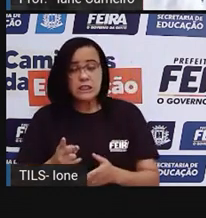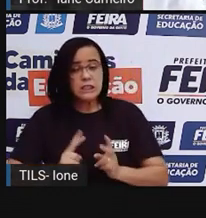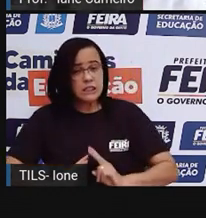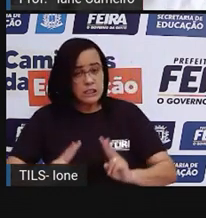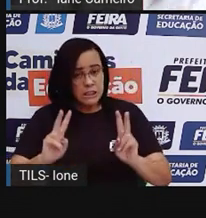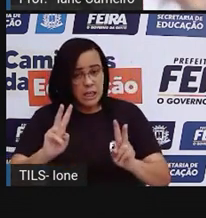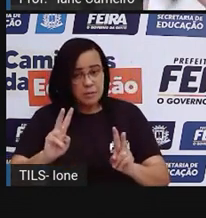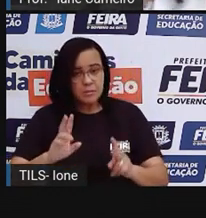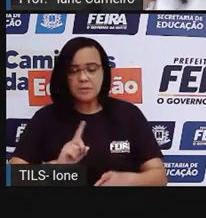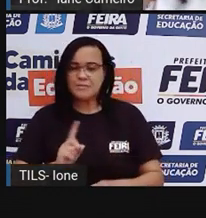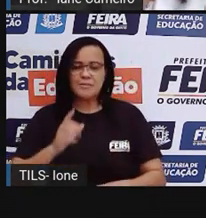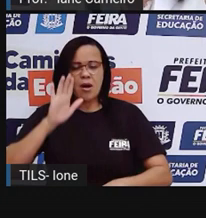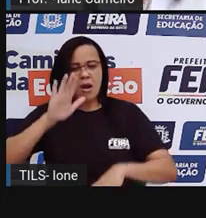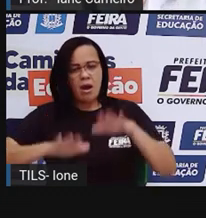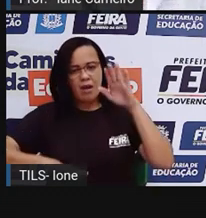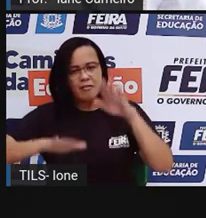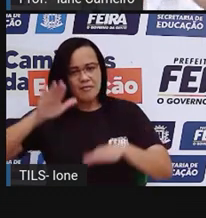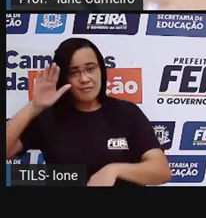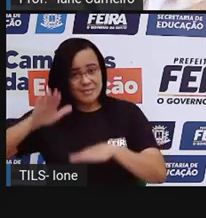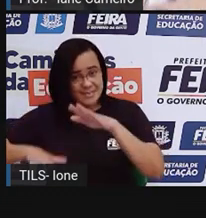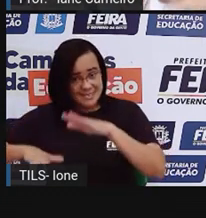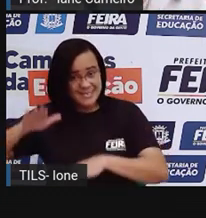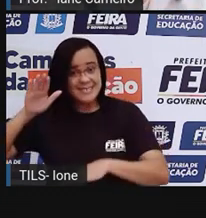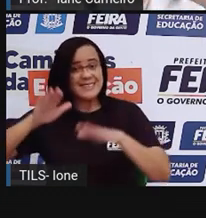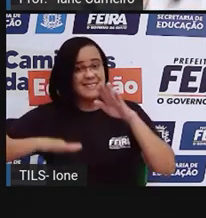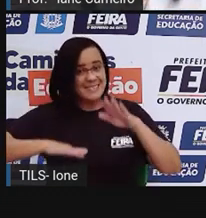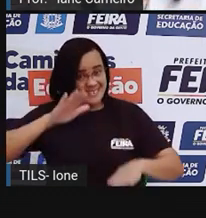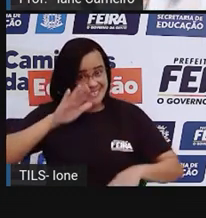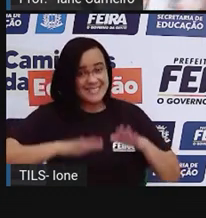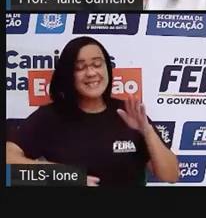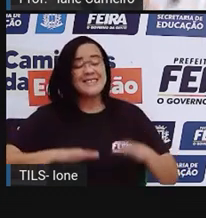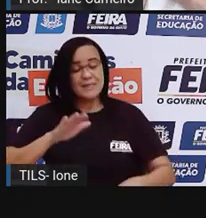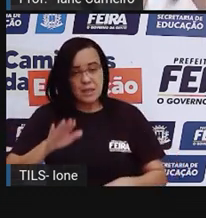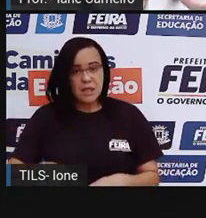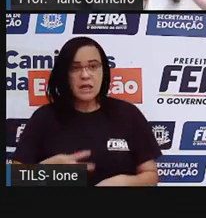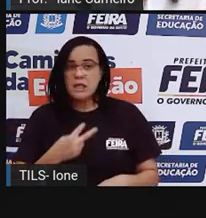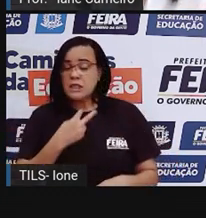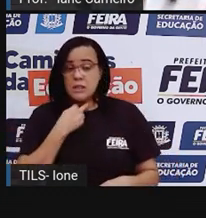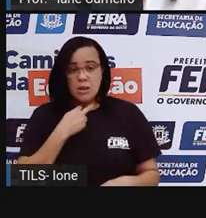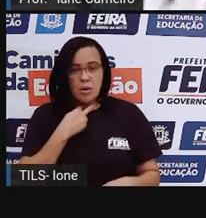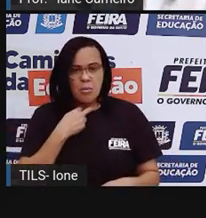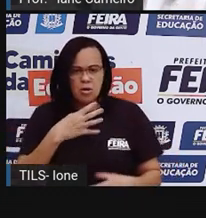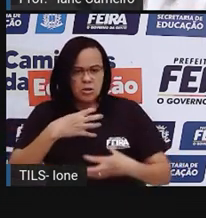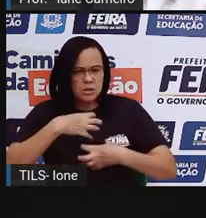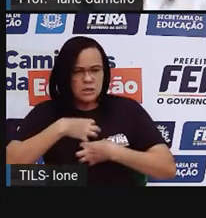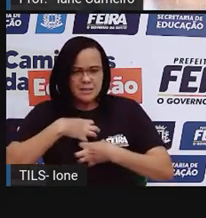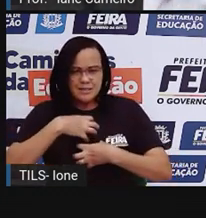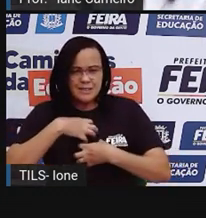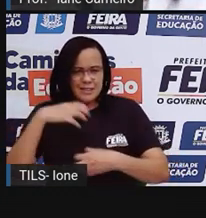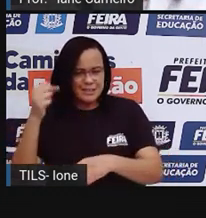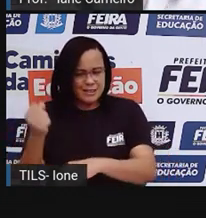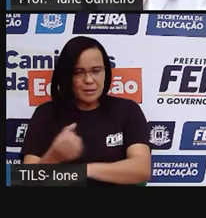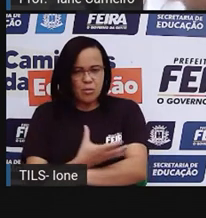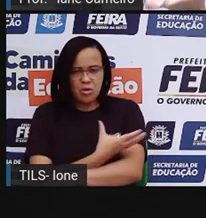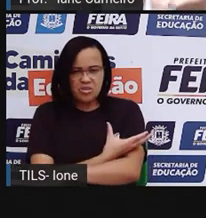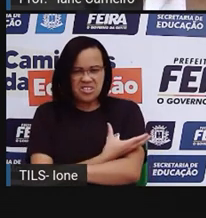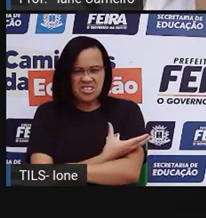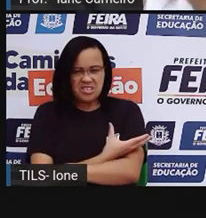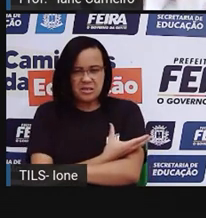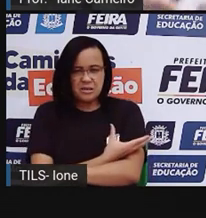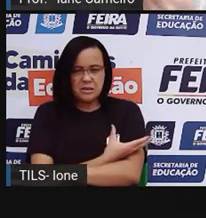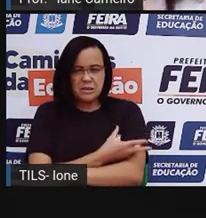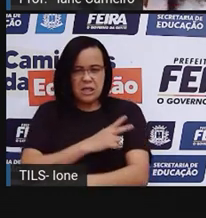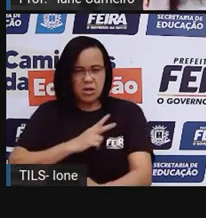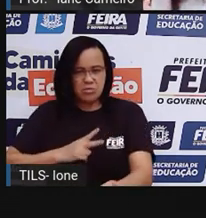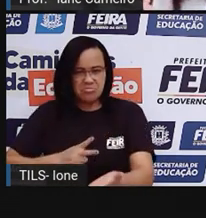mais tristinho e tá tudo bem, né? Então, a gente não pode ter nenhum desses sentimentos ao extremo. A gente tem que ter